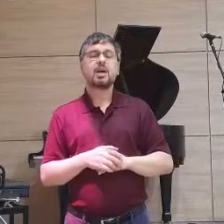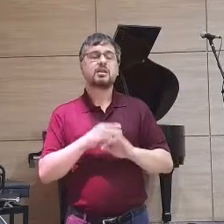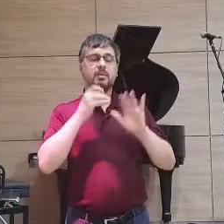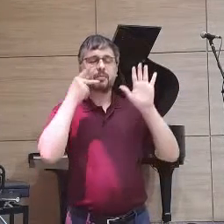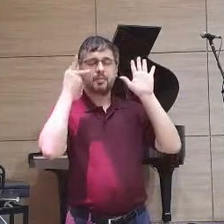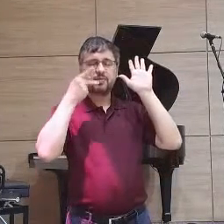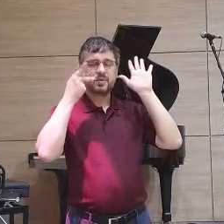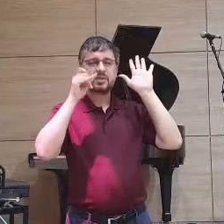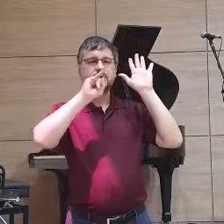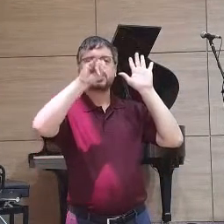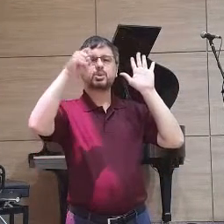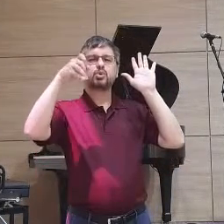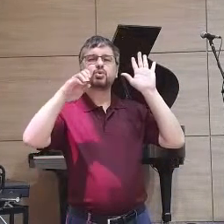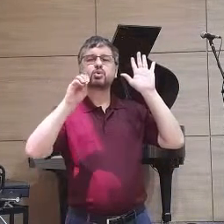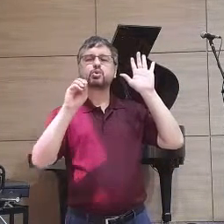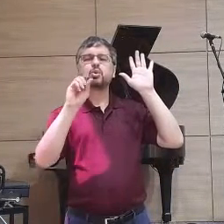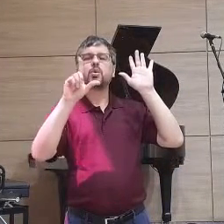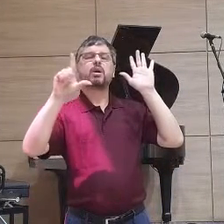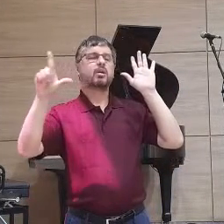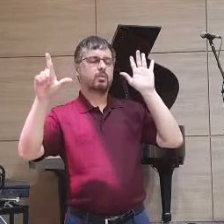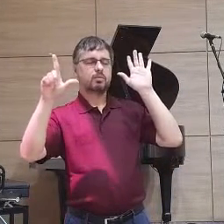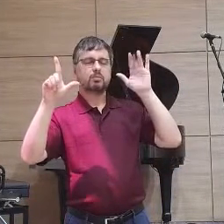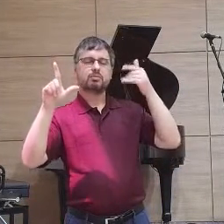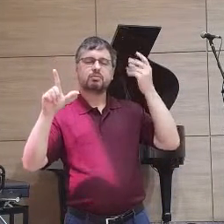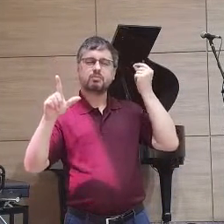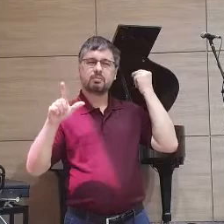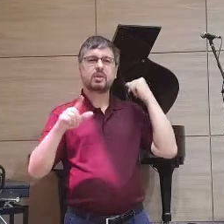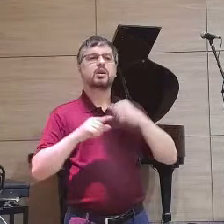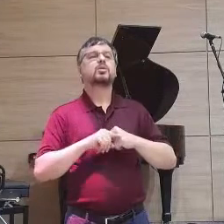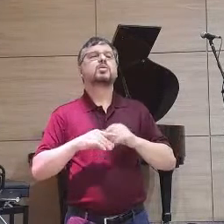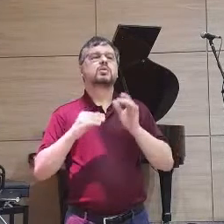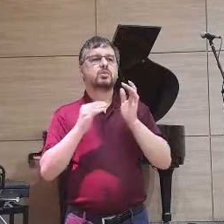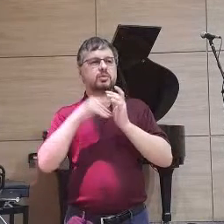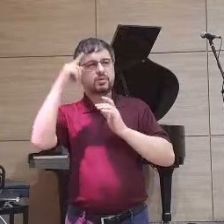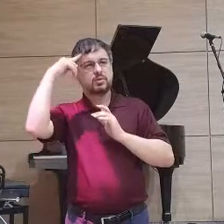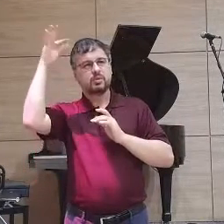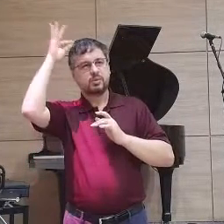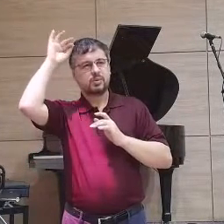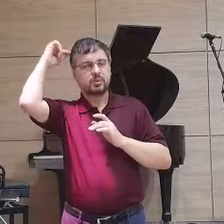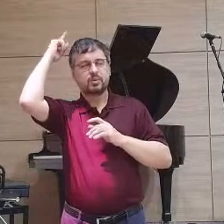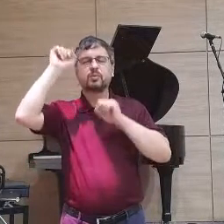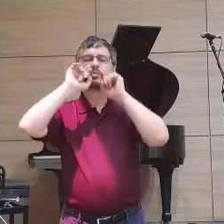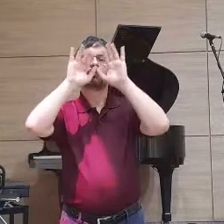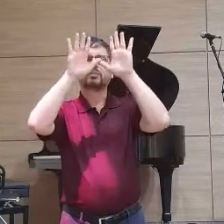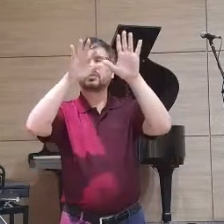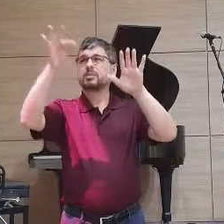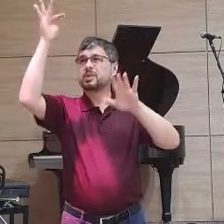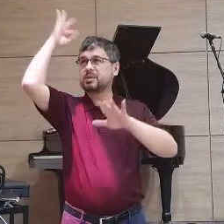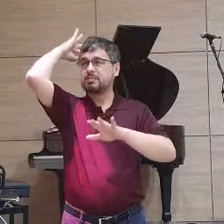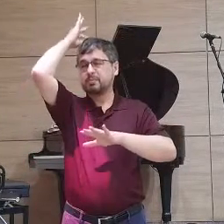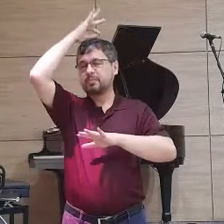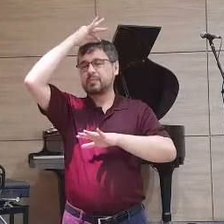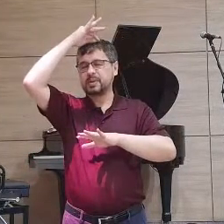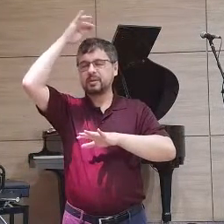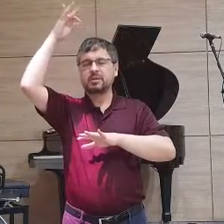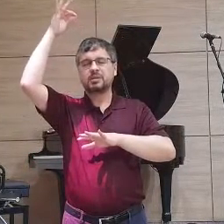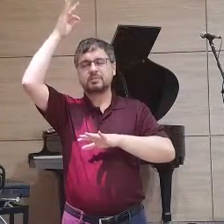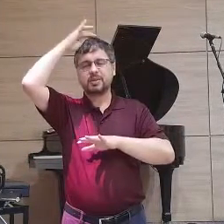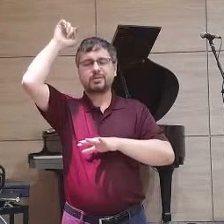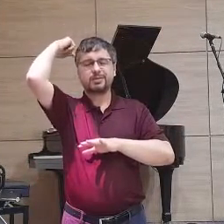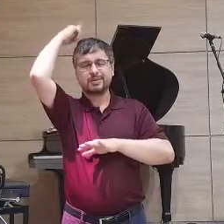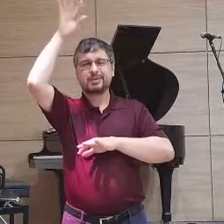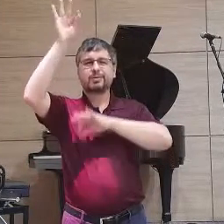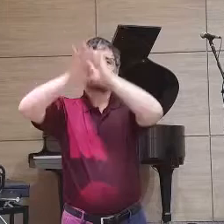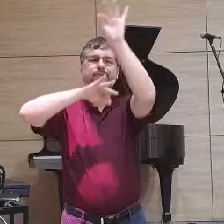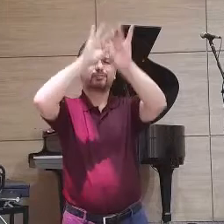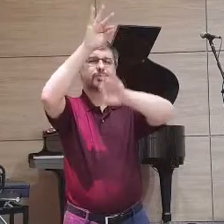esse espírito nesses últimos dias o senhor derramaria do teu espírito sobre toda a carne e os seus filhos e